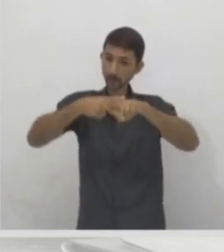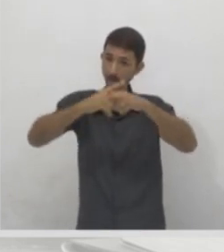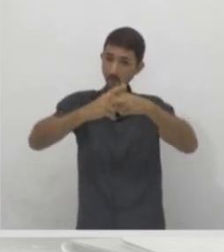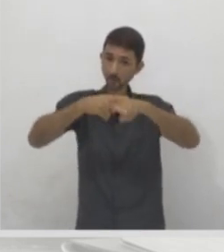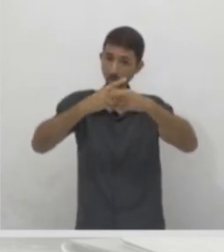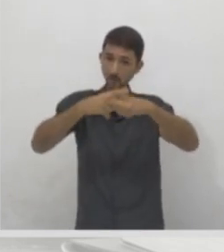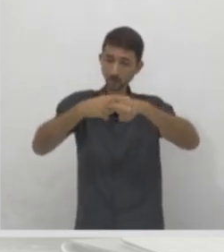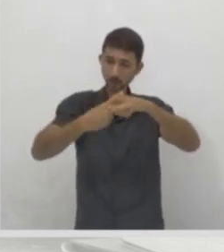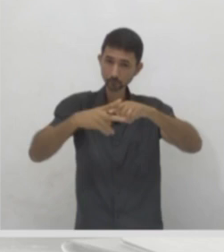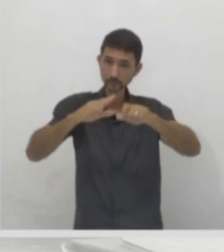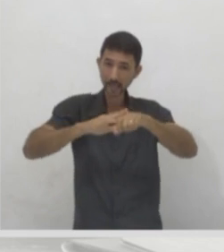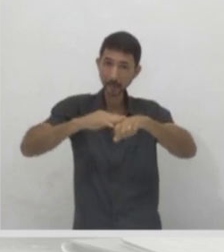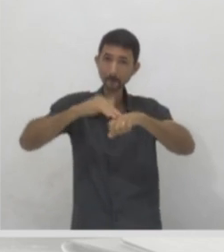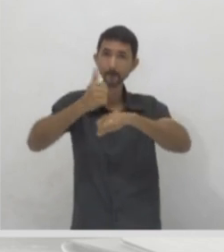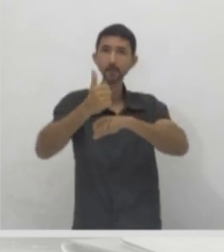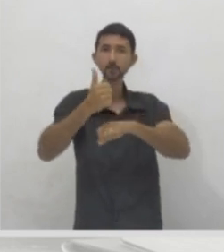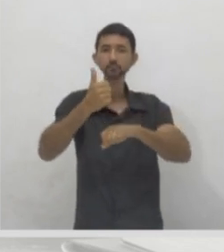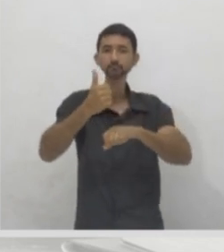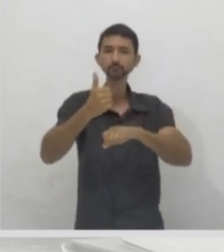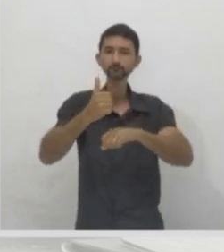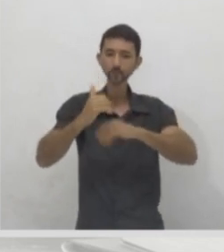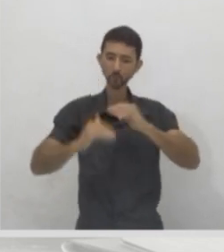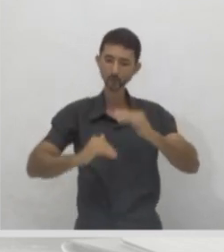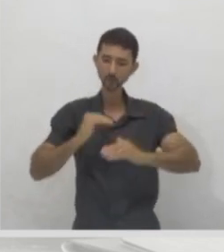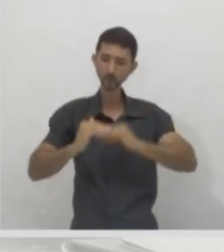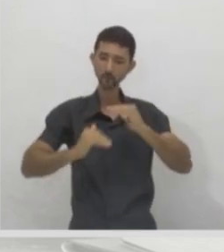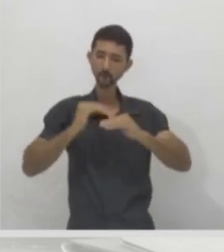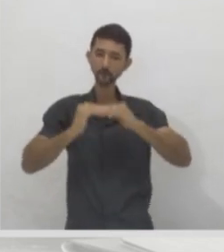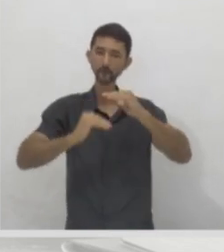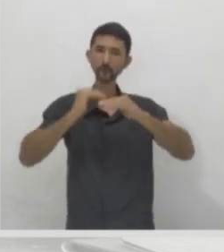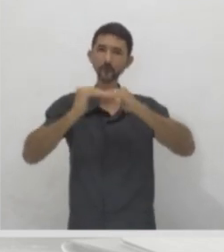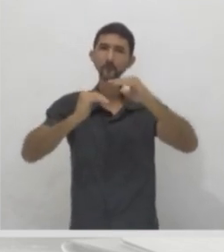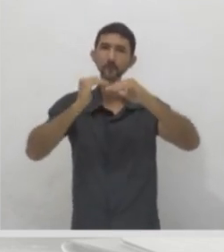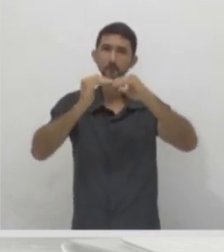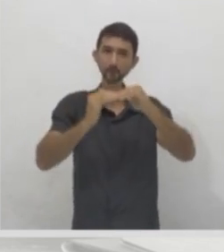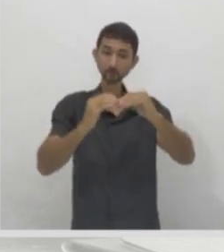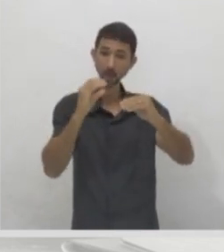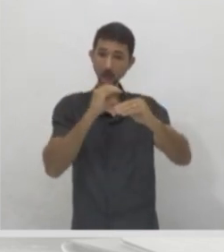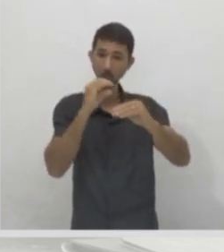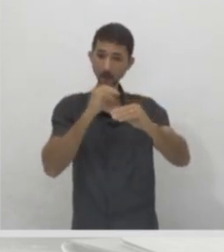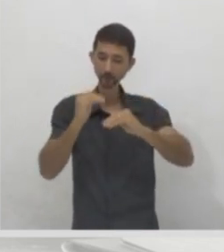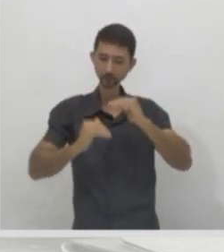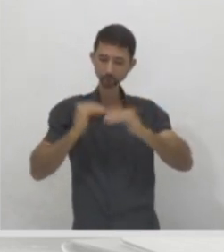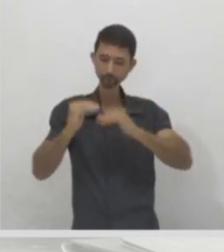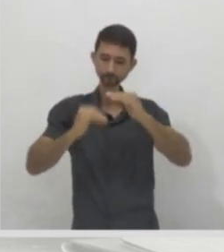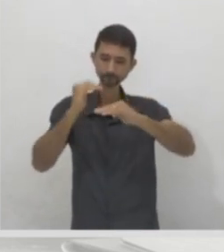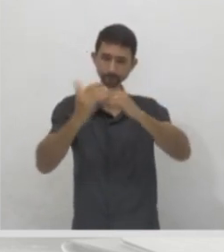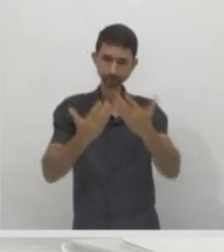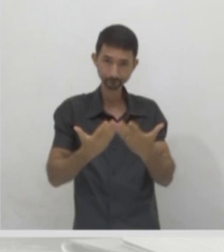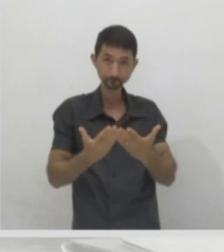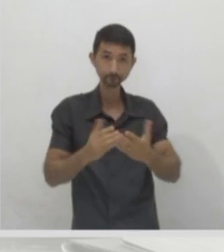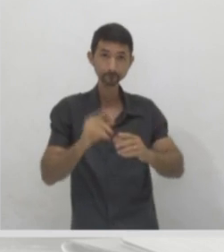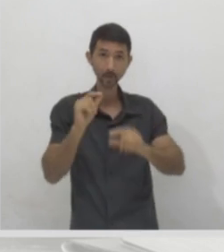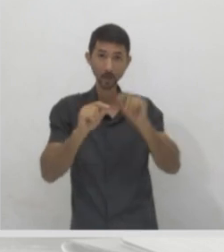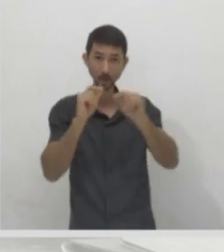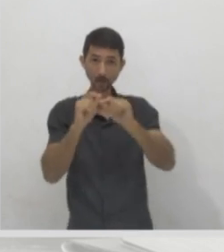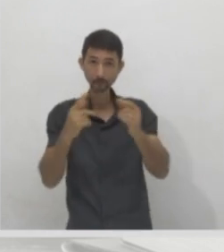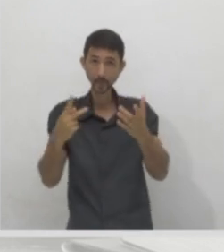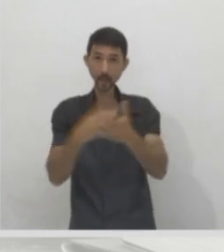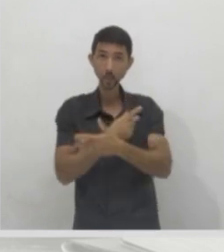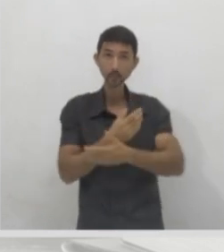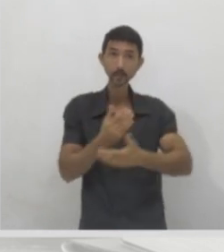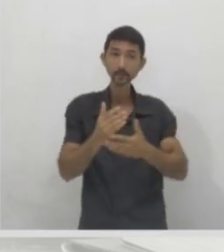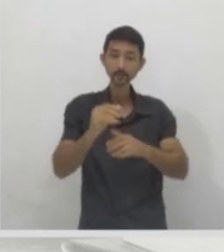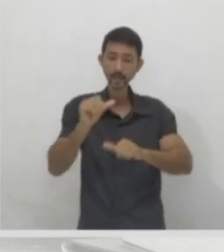ferramentas do ser humano, possibilitando um desenvolvimento ainda mais rápido. tá? Acontece o que nós chamamos